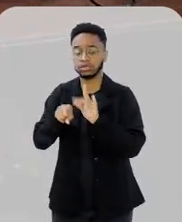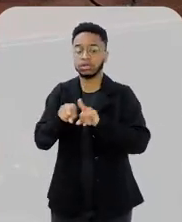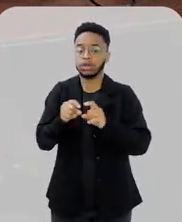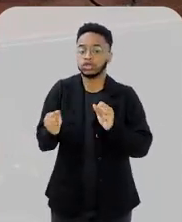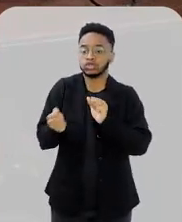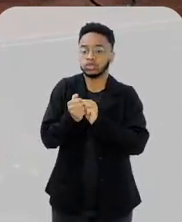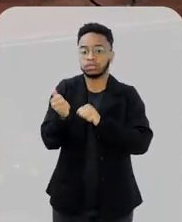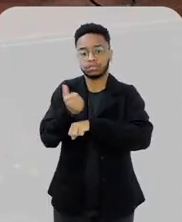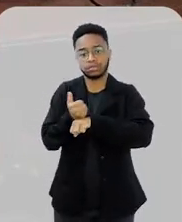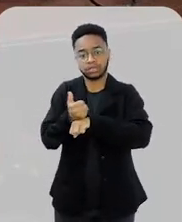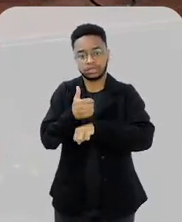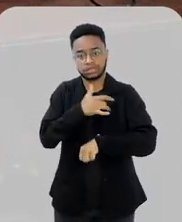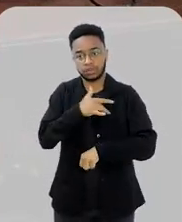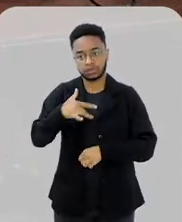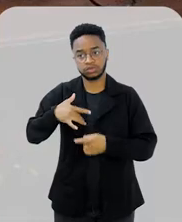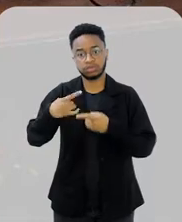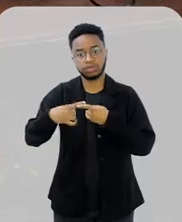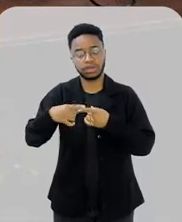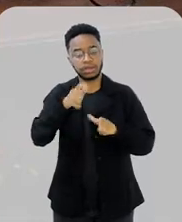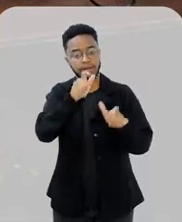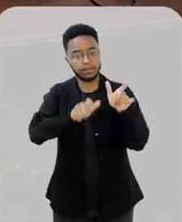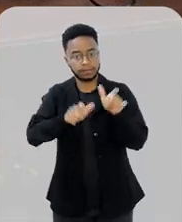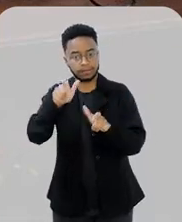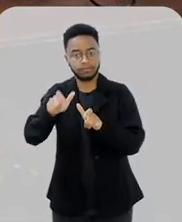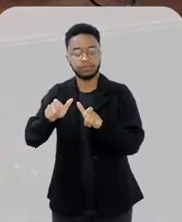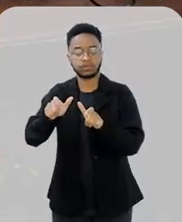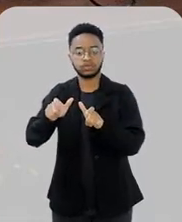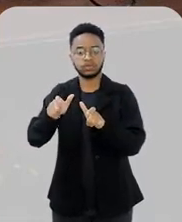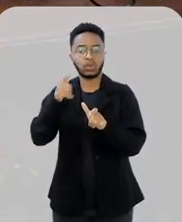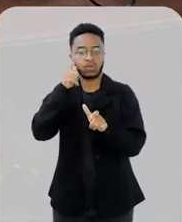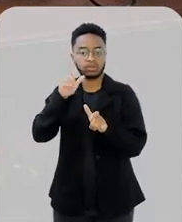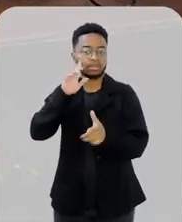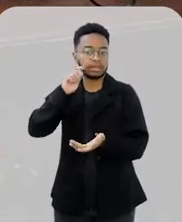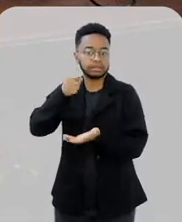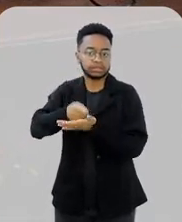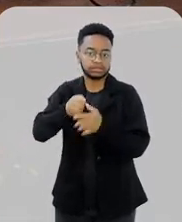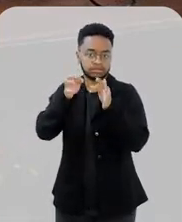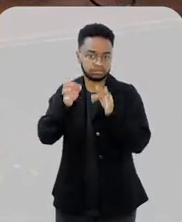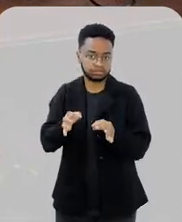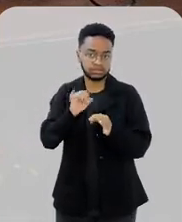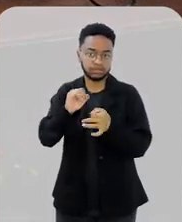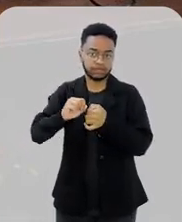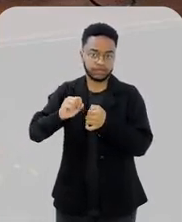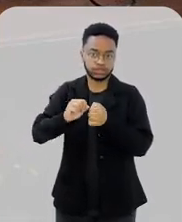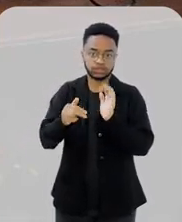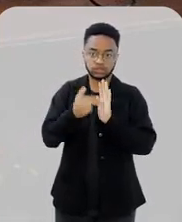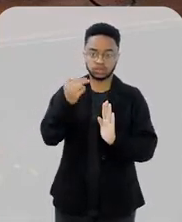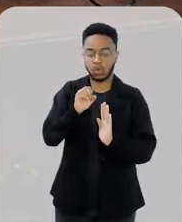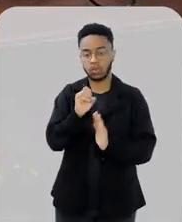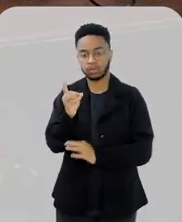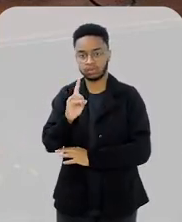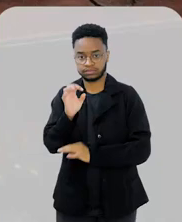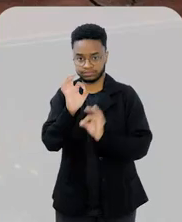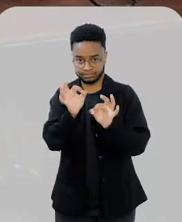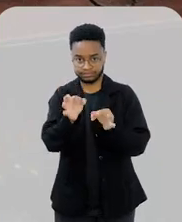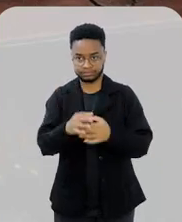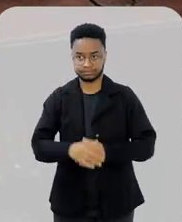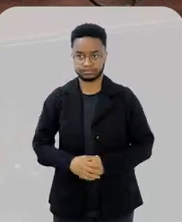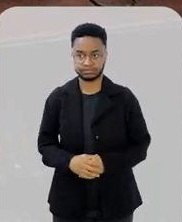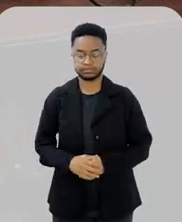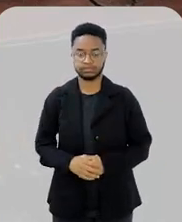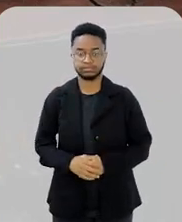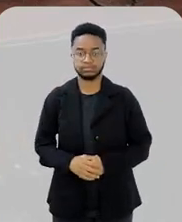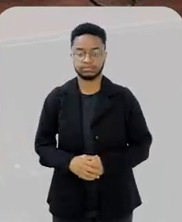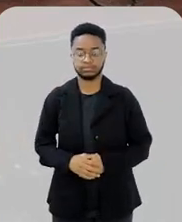com os profissionais de saúde, né, para que o paciente possa aí, né, a paciente possa tomar a decisão de fazer ou não a cirurgia naquele momento, né, doutor